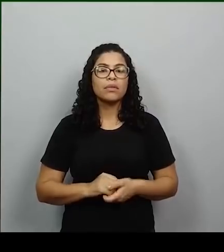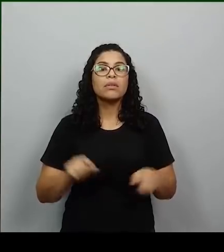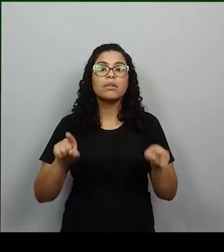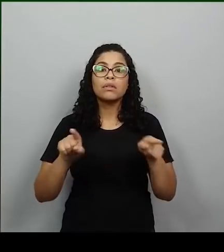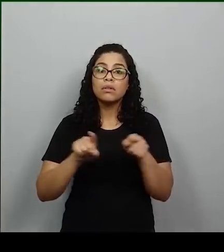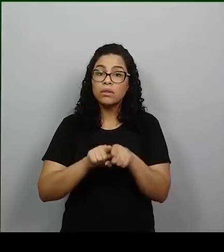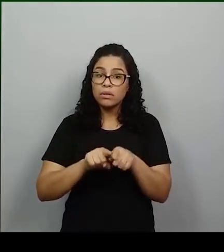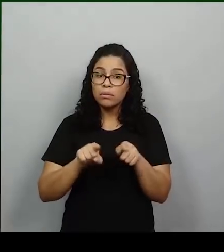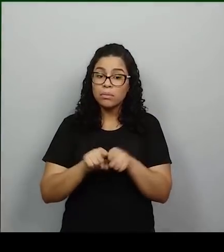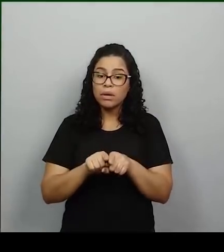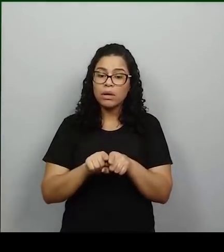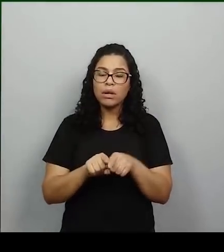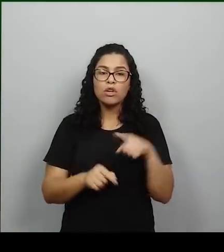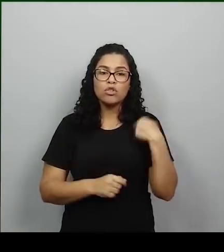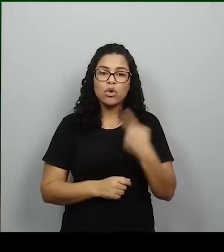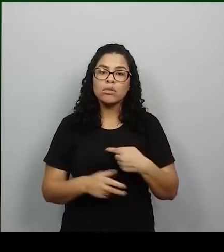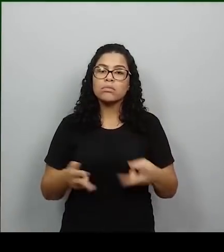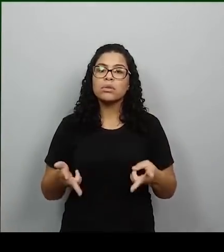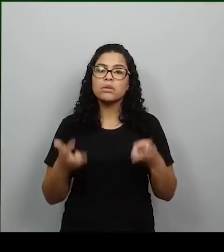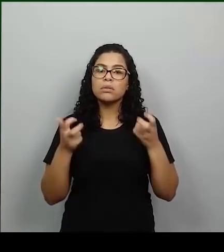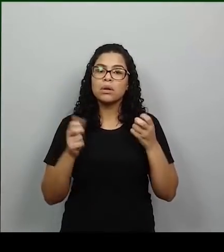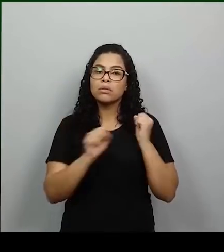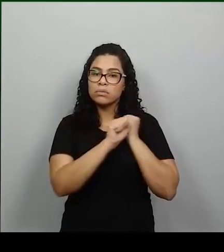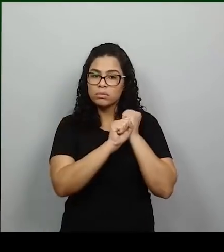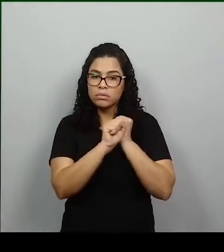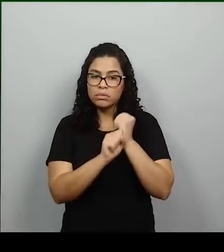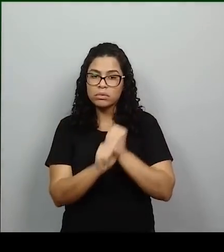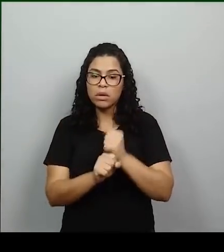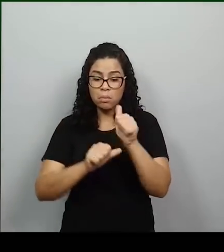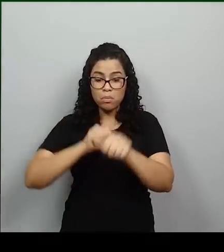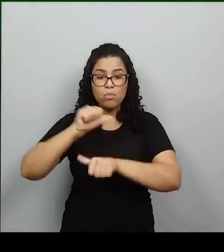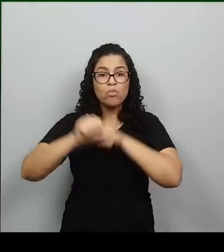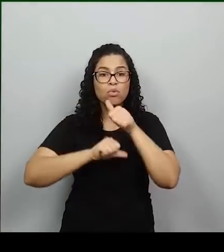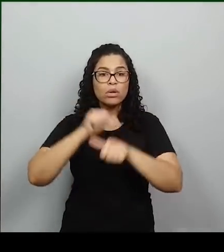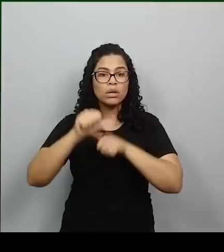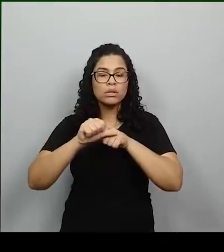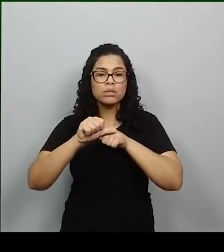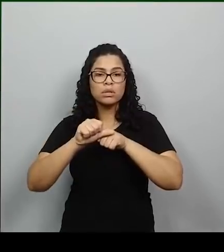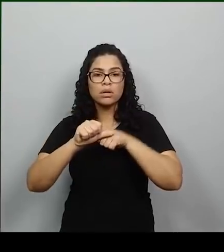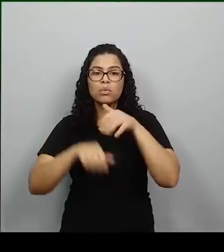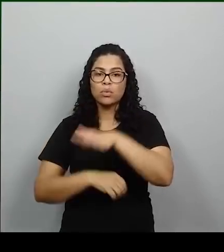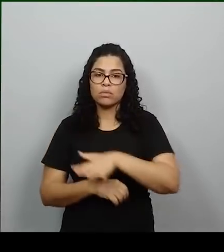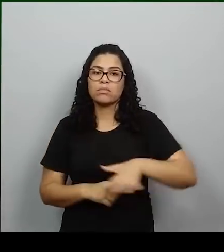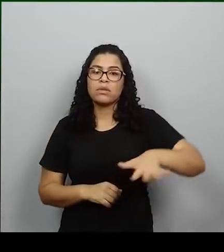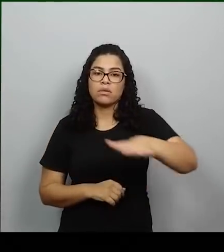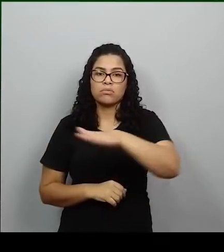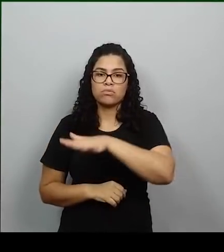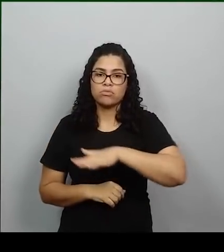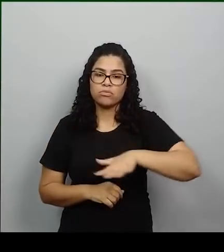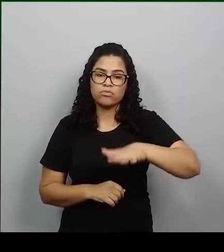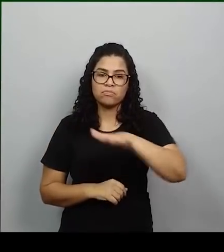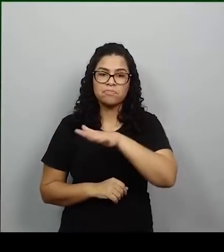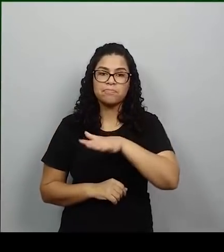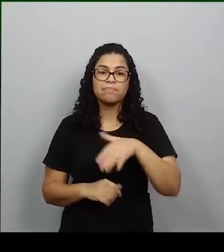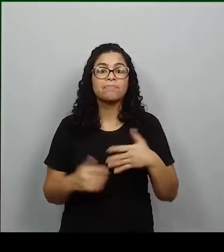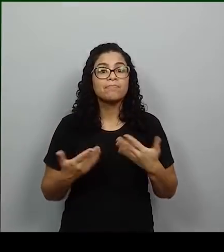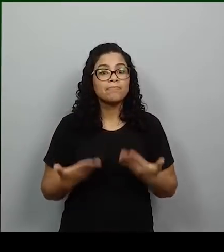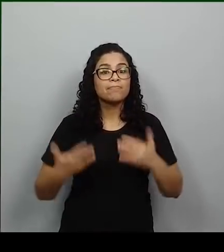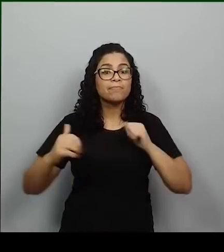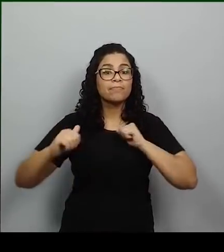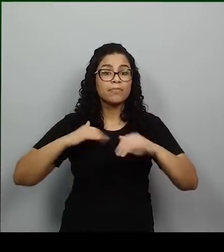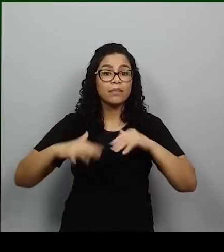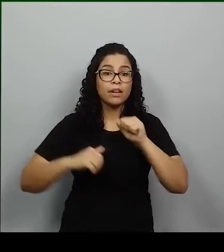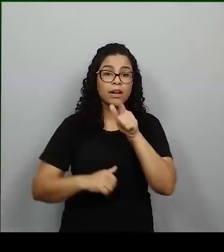Além disso, nós temos notado nos últimos anos muitas mudanças no meio ambiente que estão acontecendo, né? E muitas